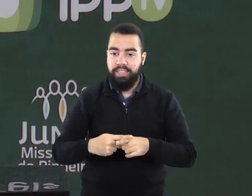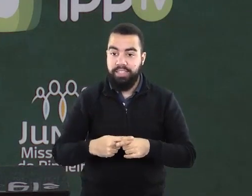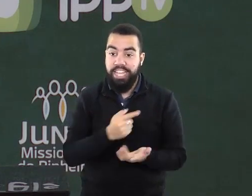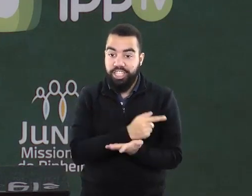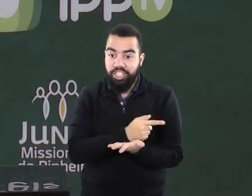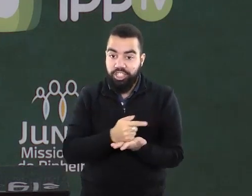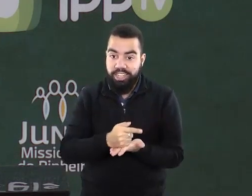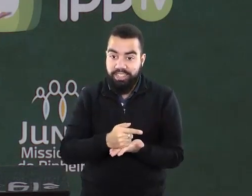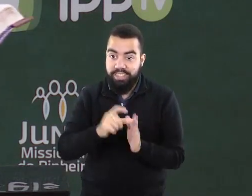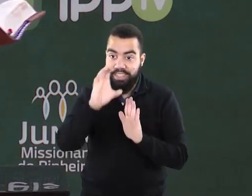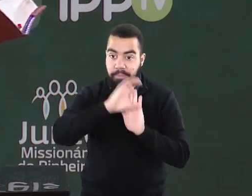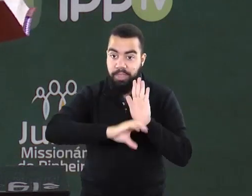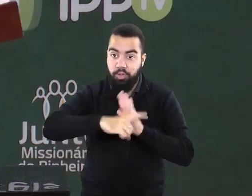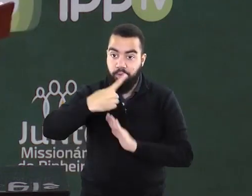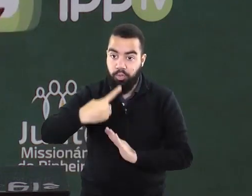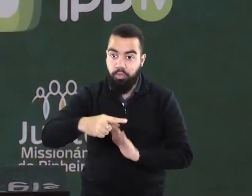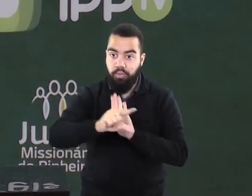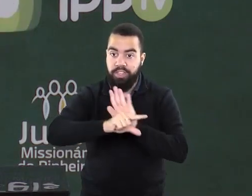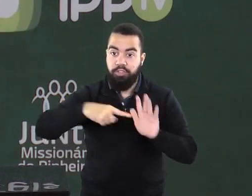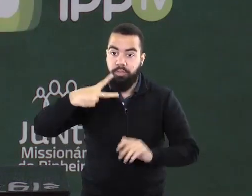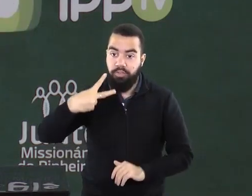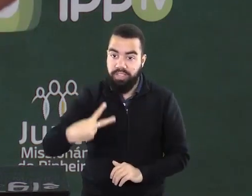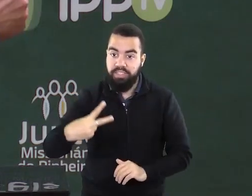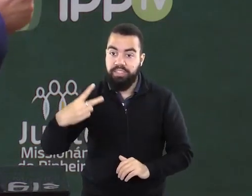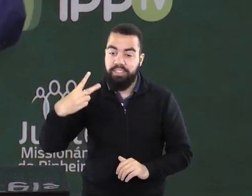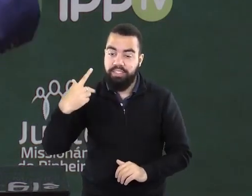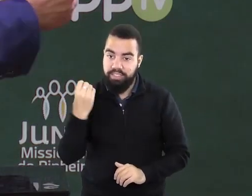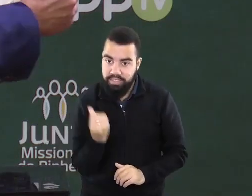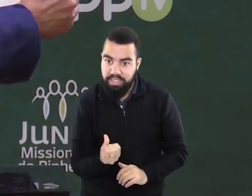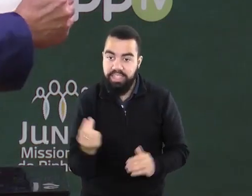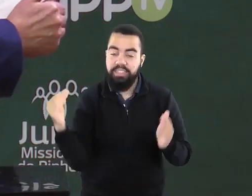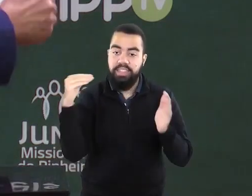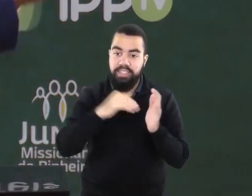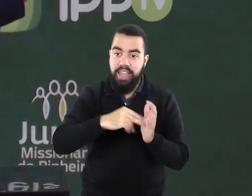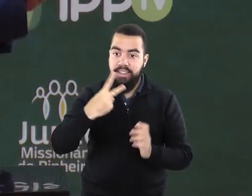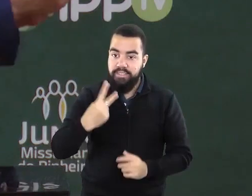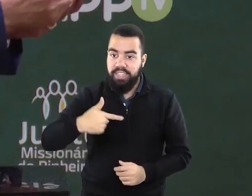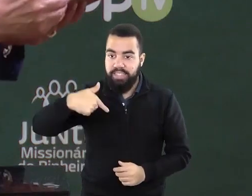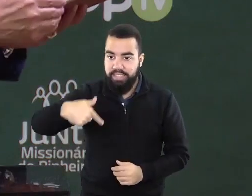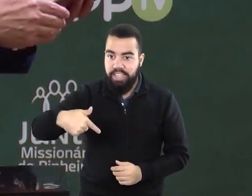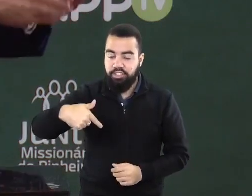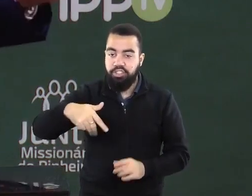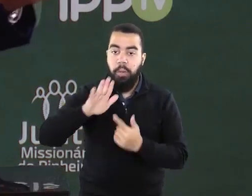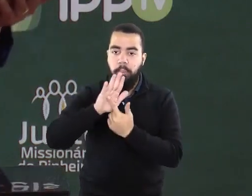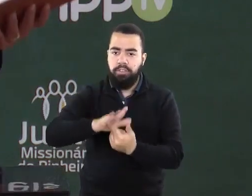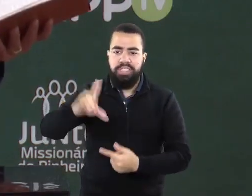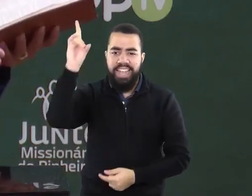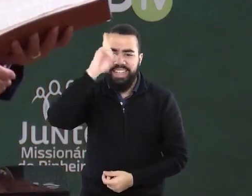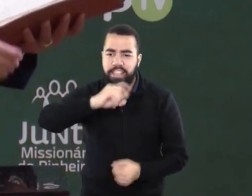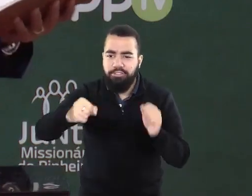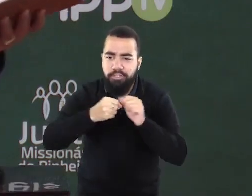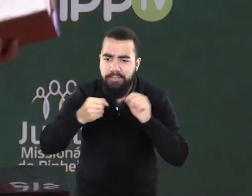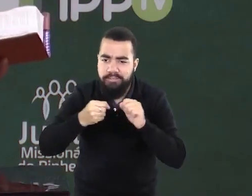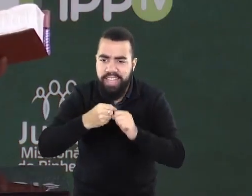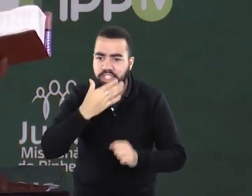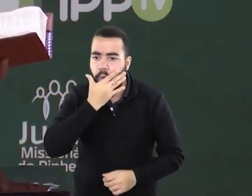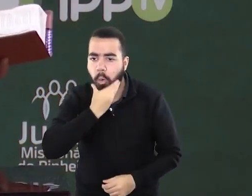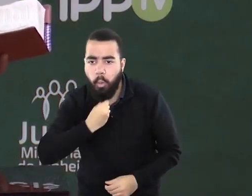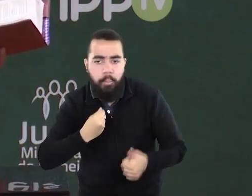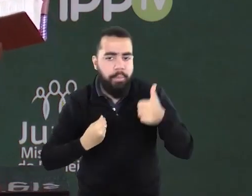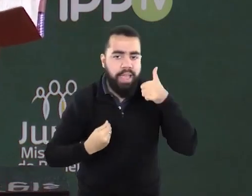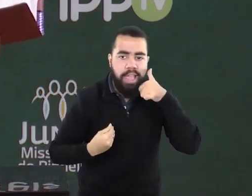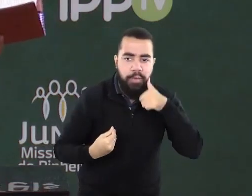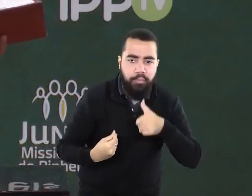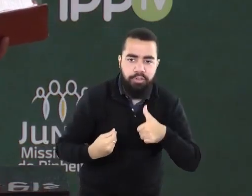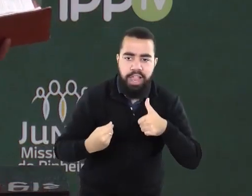Gênesis 1, 26 e 27, que Deus criou o homem e a mulher, à sua imagem e à sua semelhança.